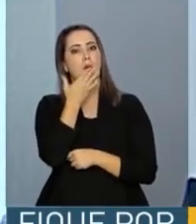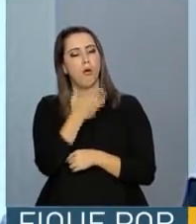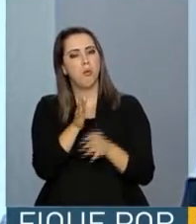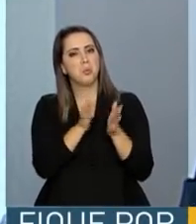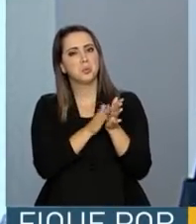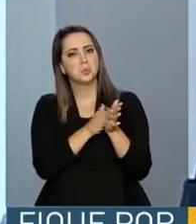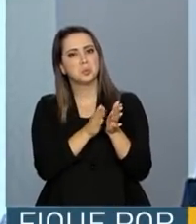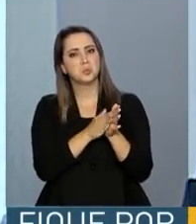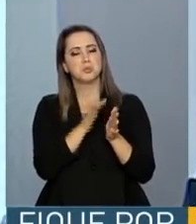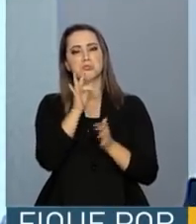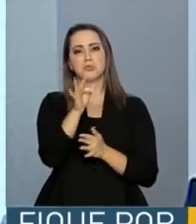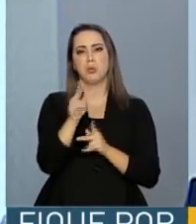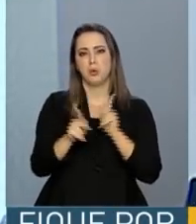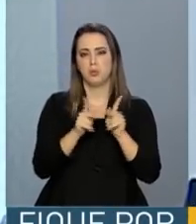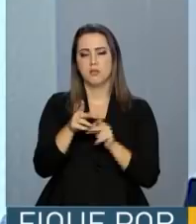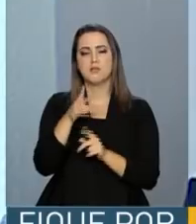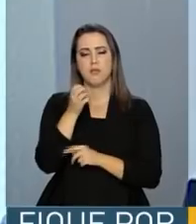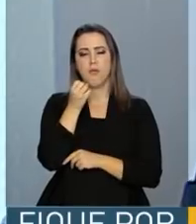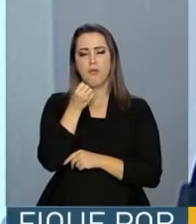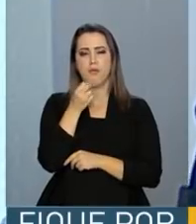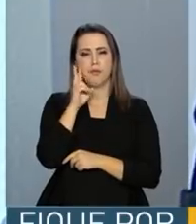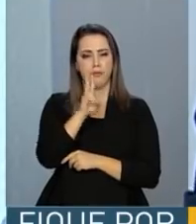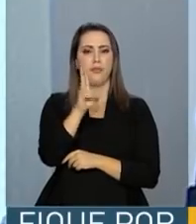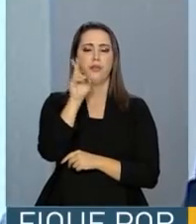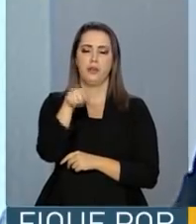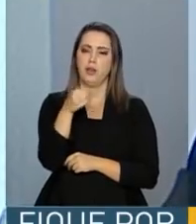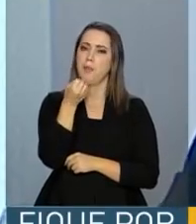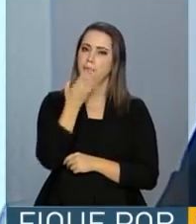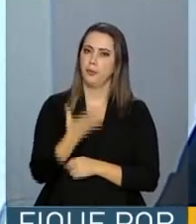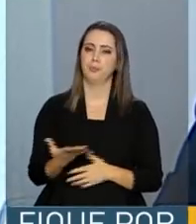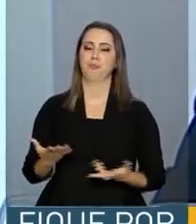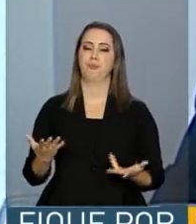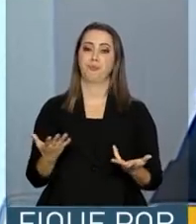longo do período não é